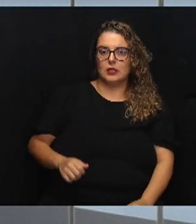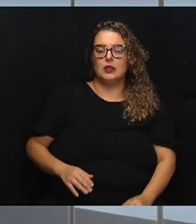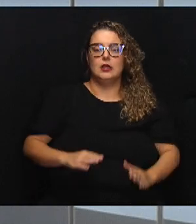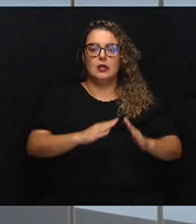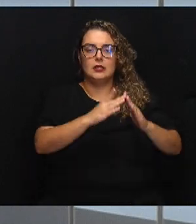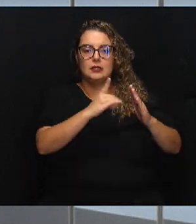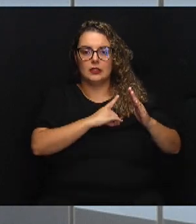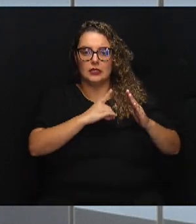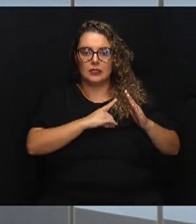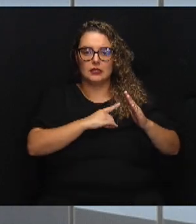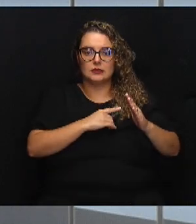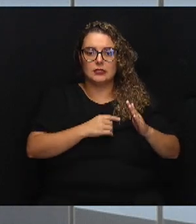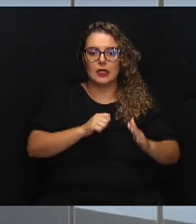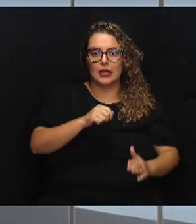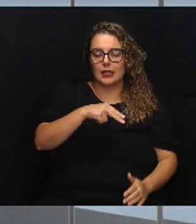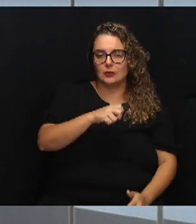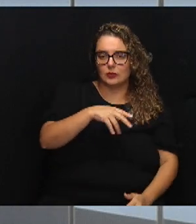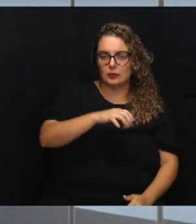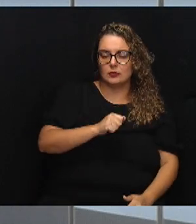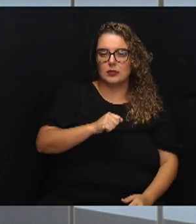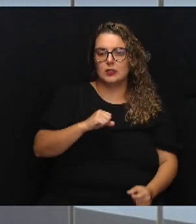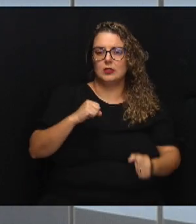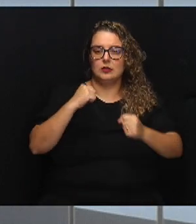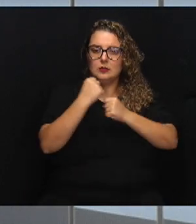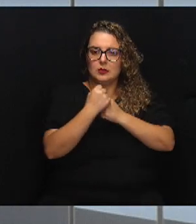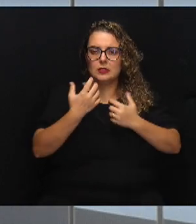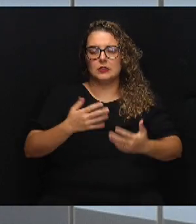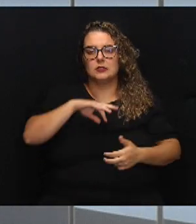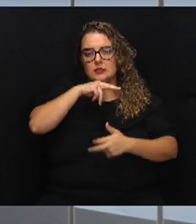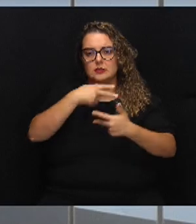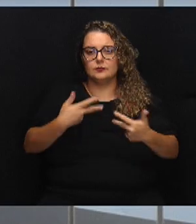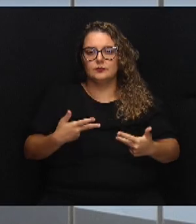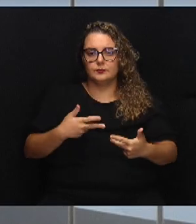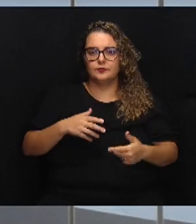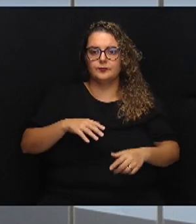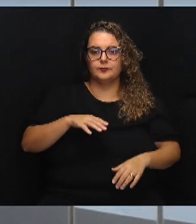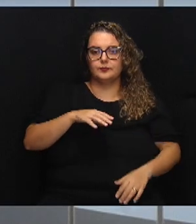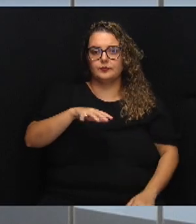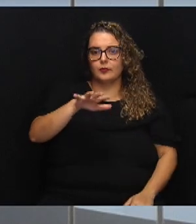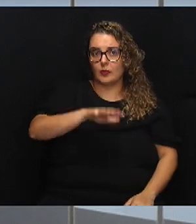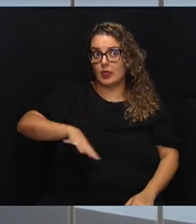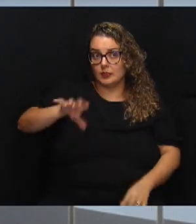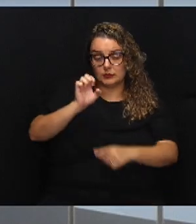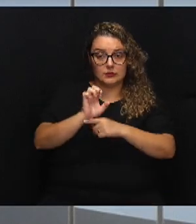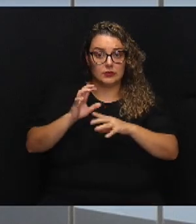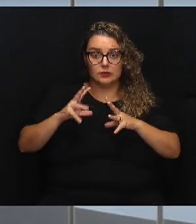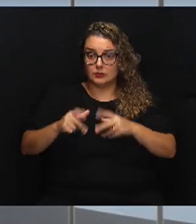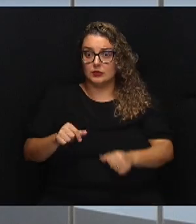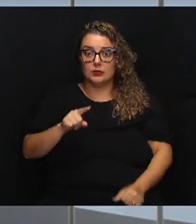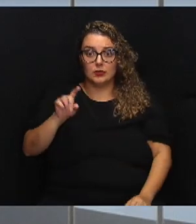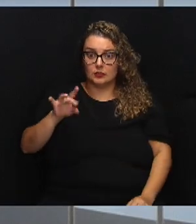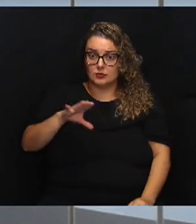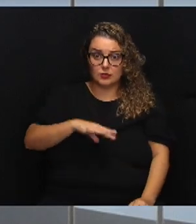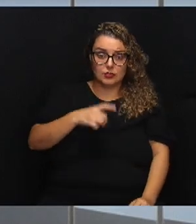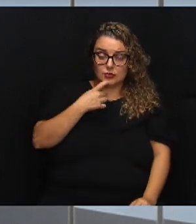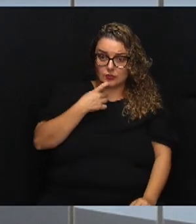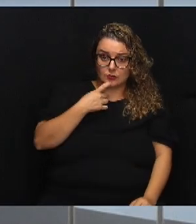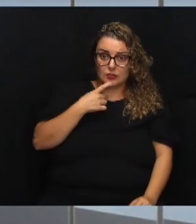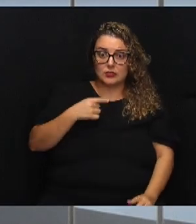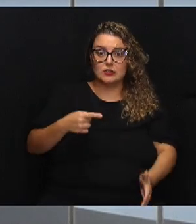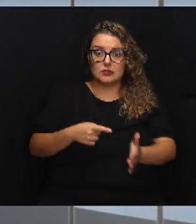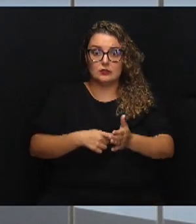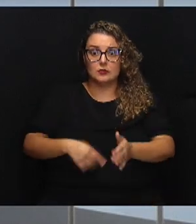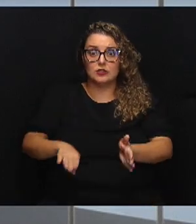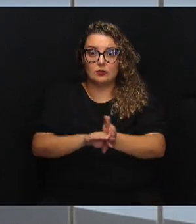Proteção aos Animais. Essa denúncia, ela vai para as delegacias da área, no estado inteiro, não estou falando só de Campinas. E